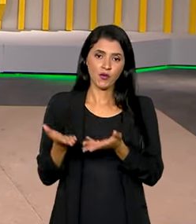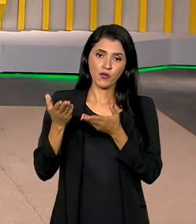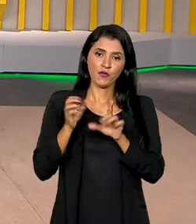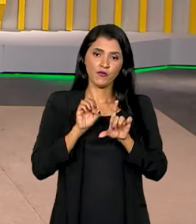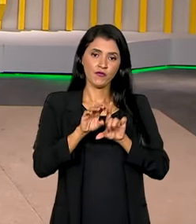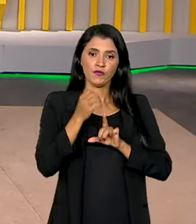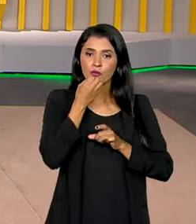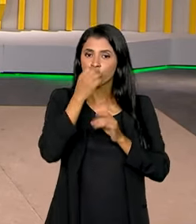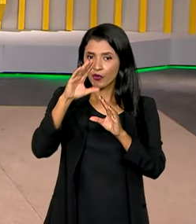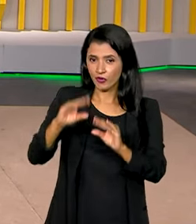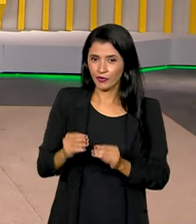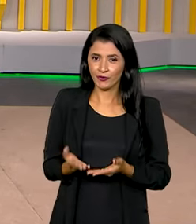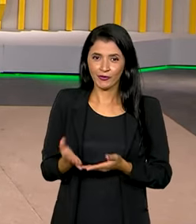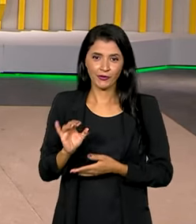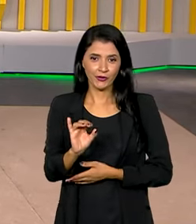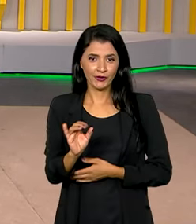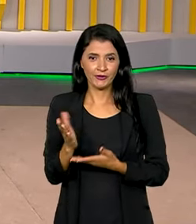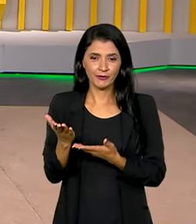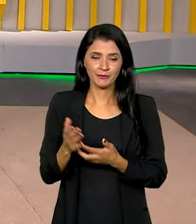para você.